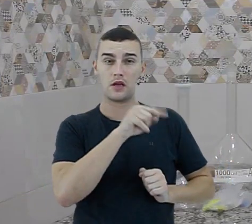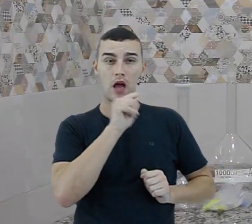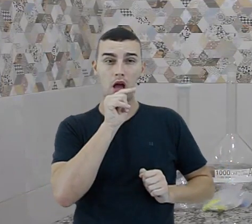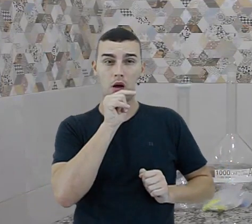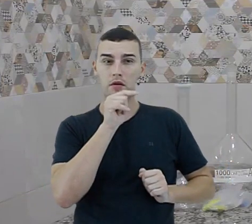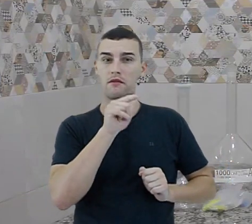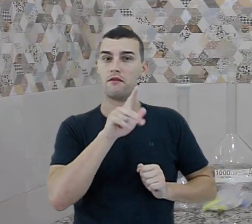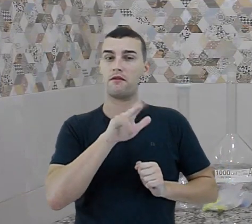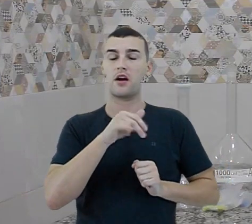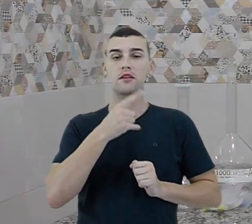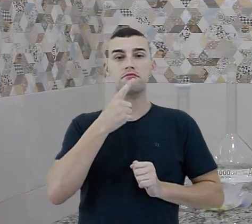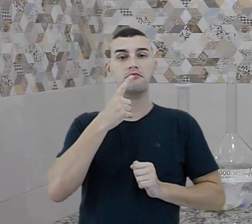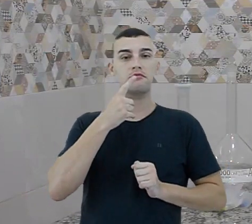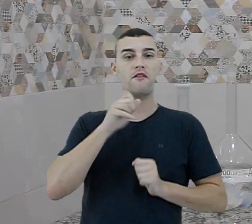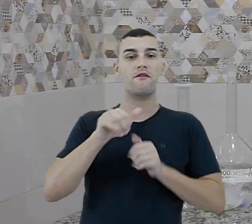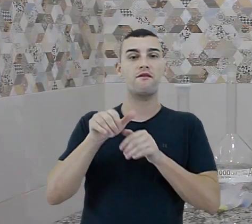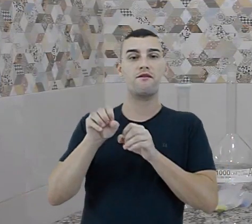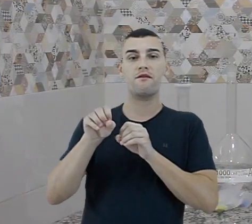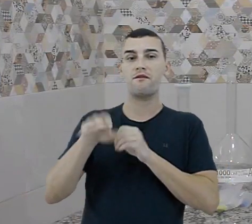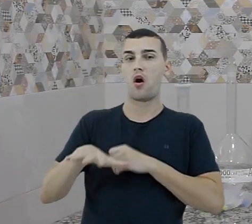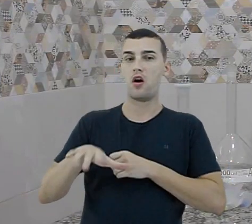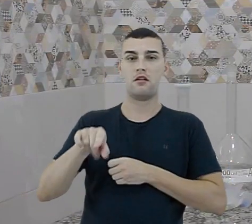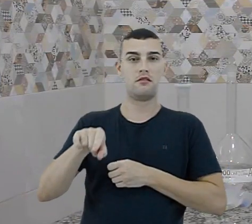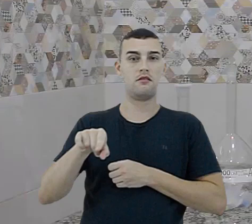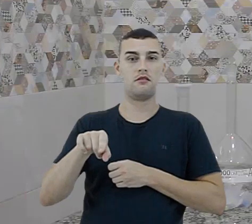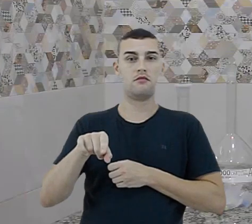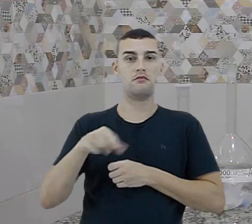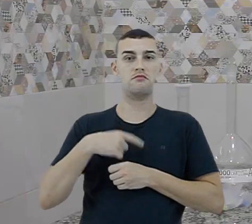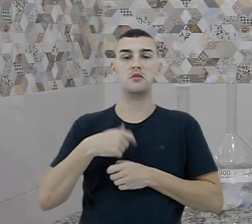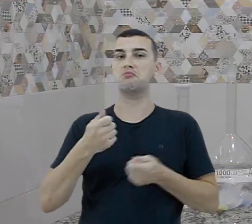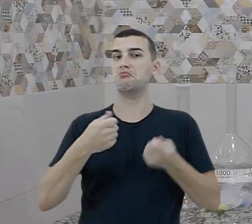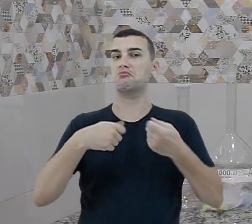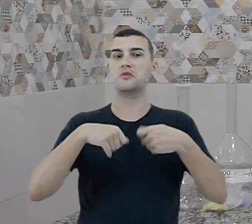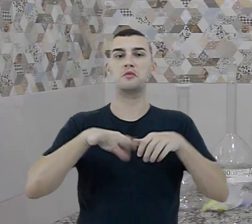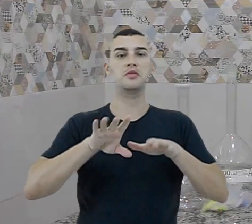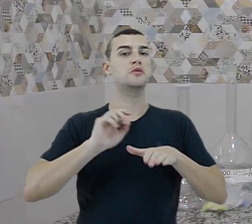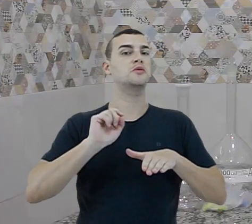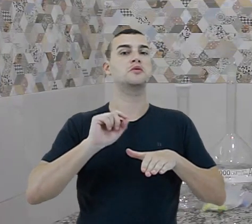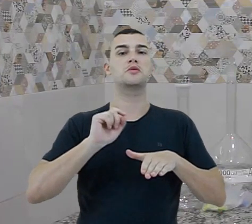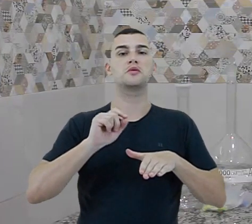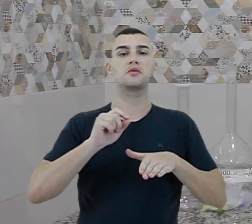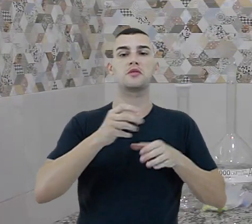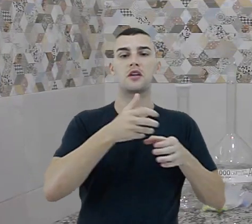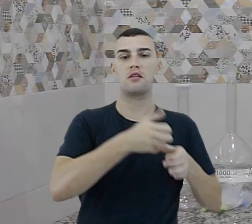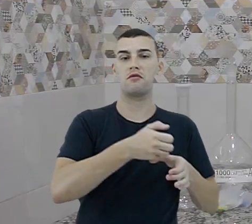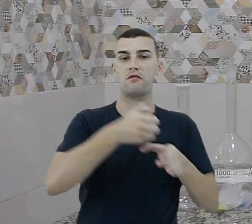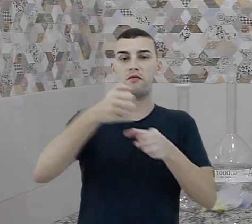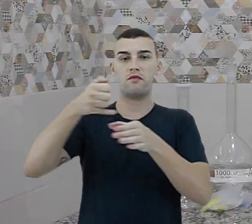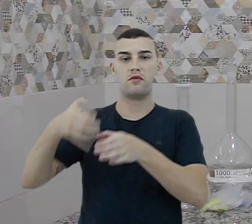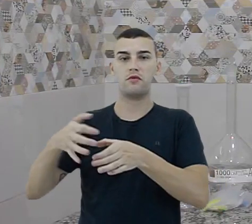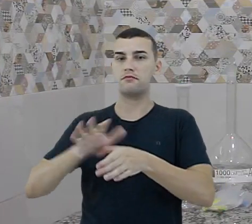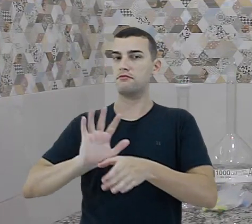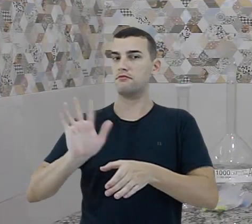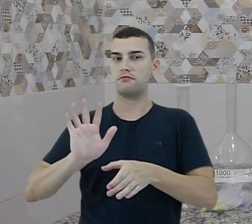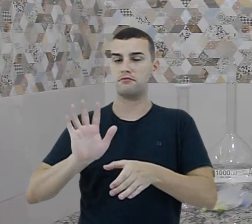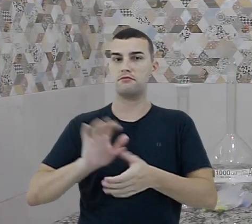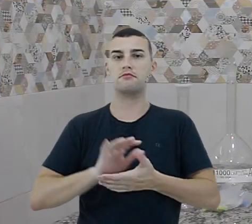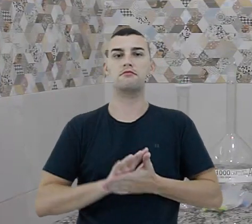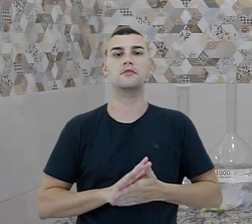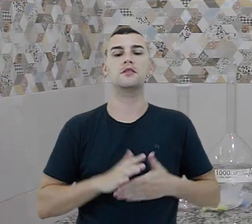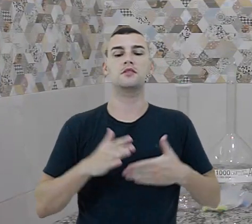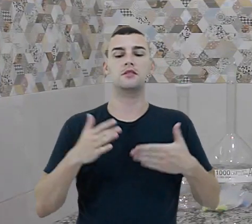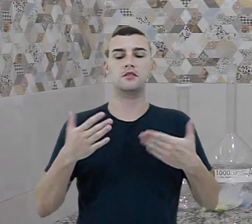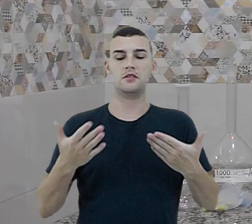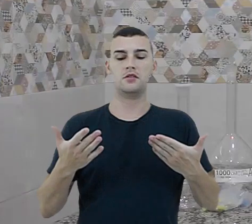eu vou descartar esse líquido, que é a água, eu não preciso de um transferidor. O próprio becker já me ajuda nesse